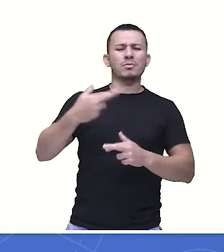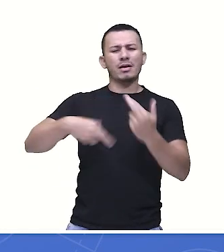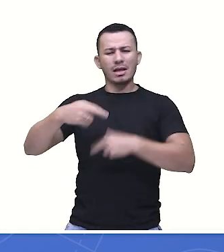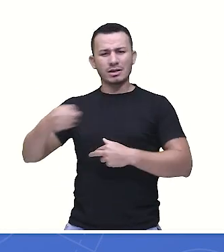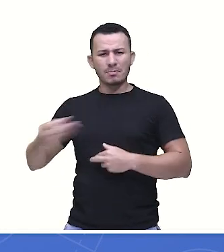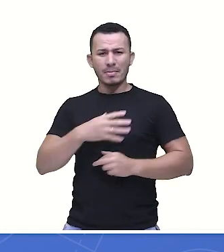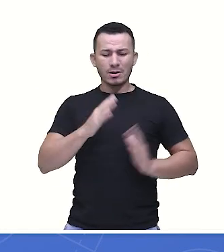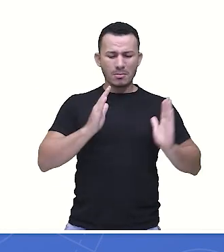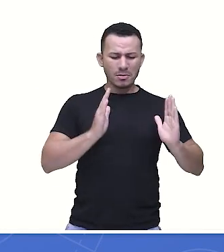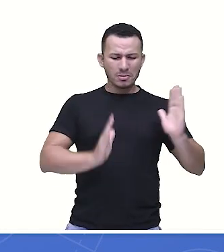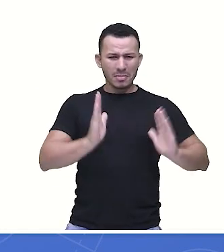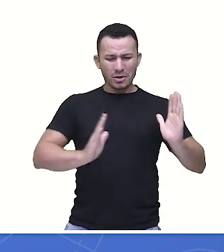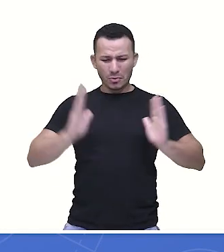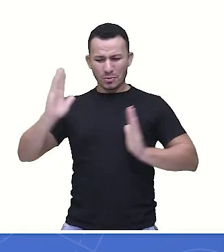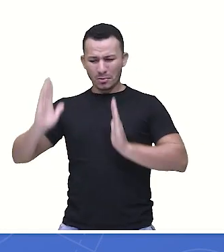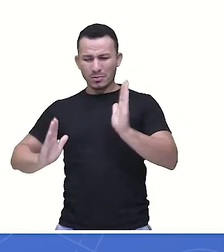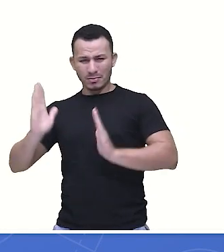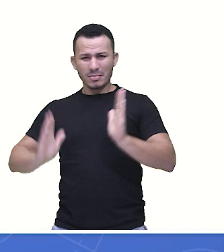esse processo